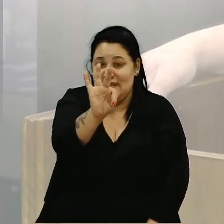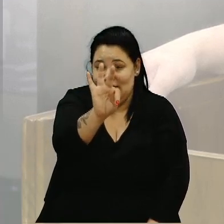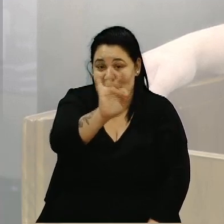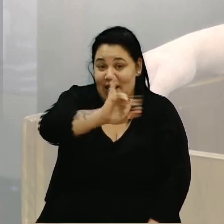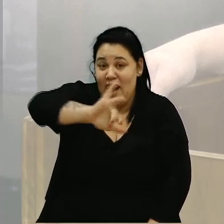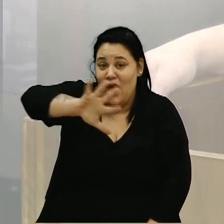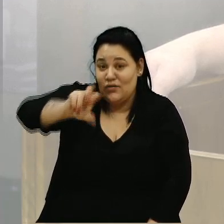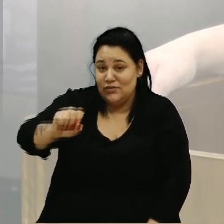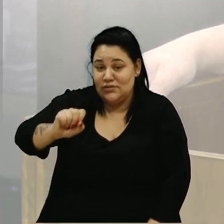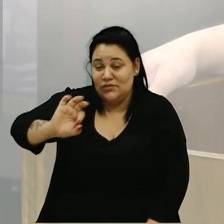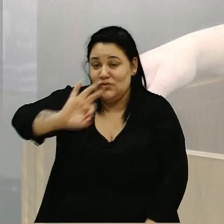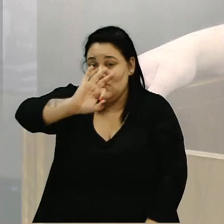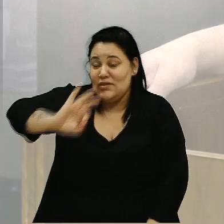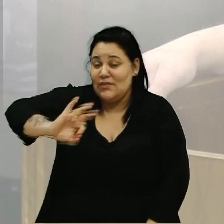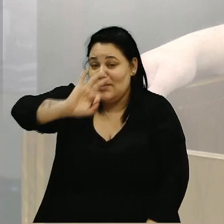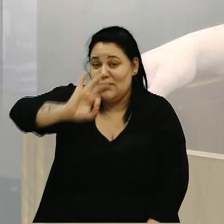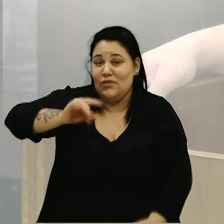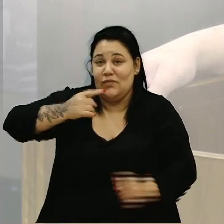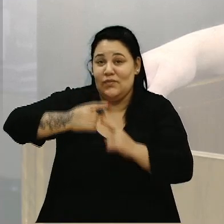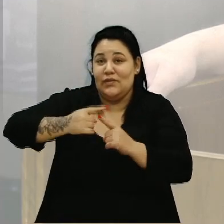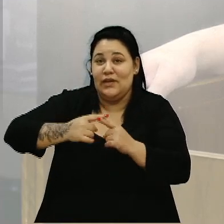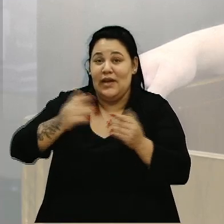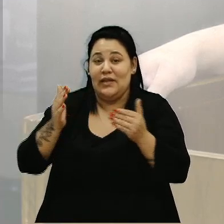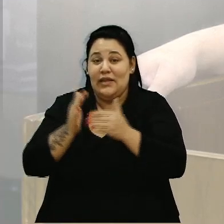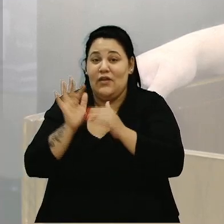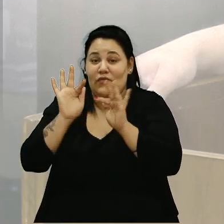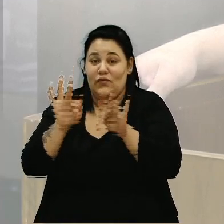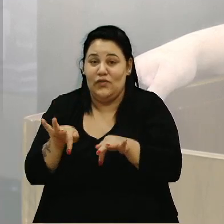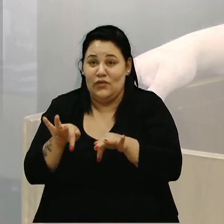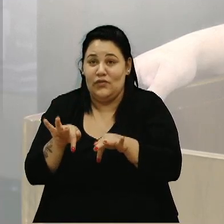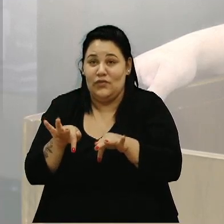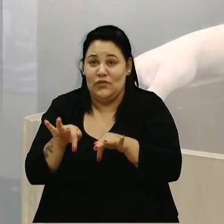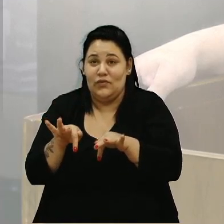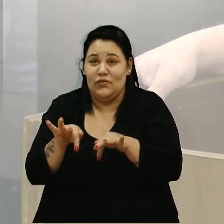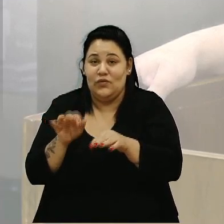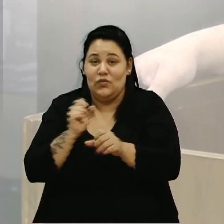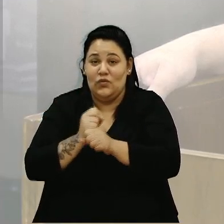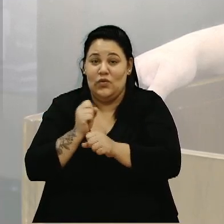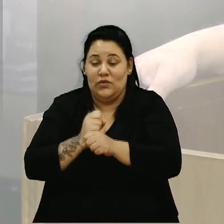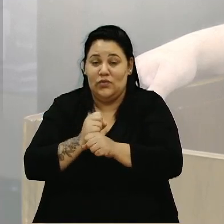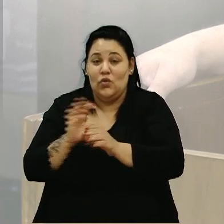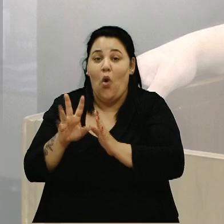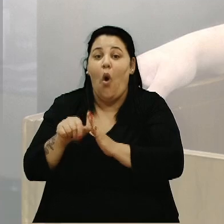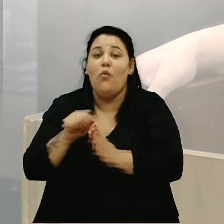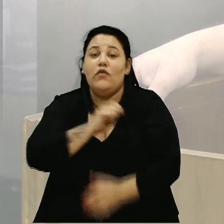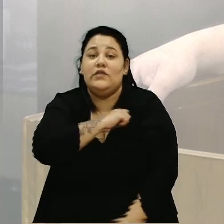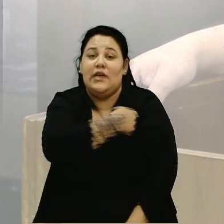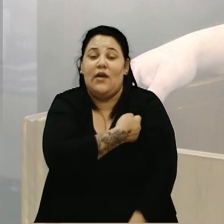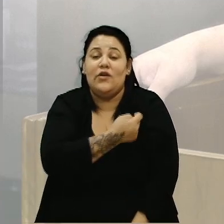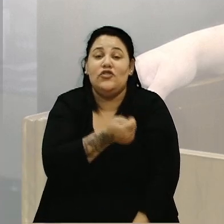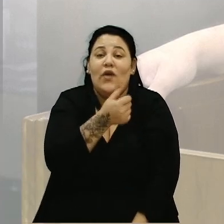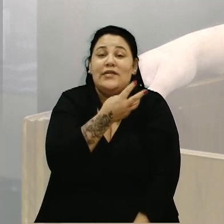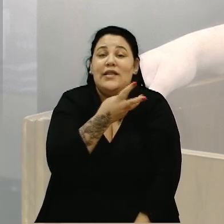fiscal até o final do ano é de quase 30 bilhões de reais.